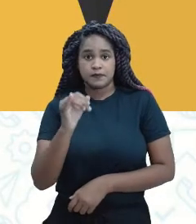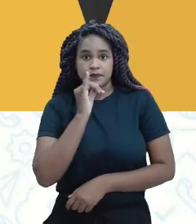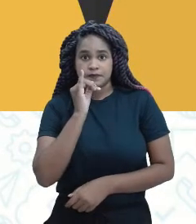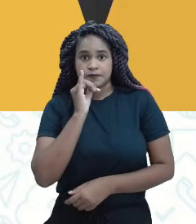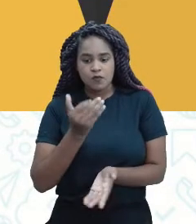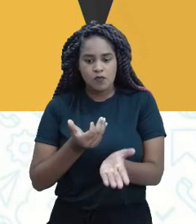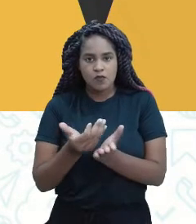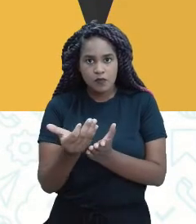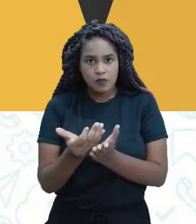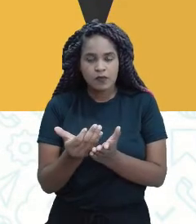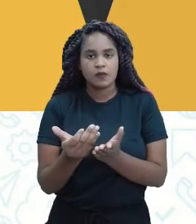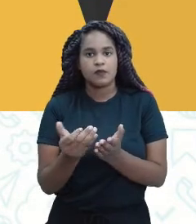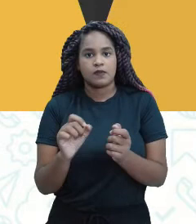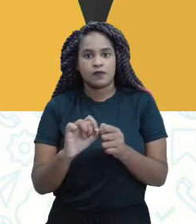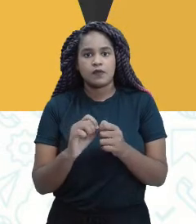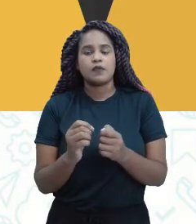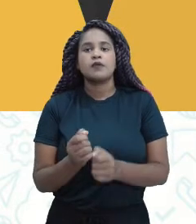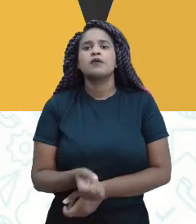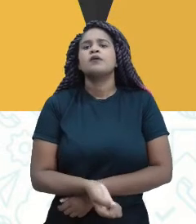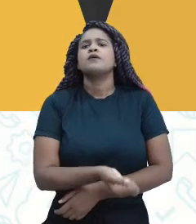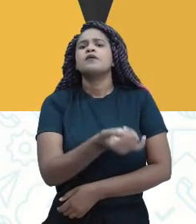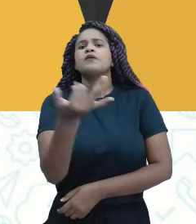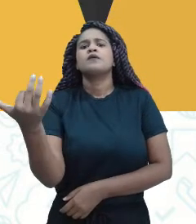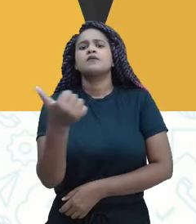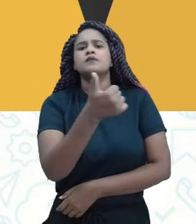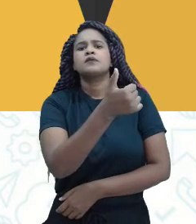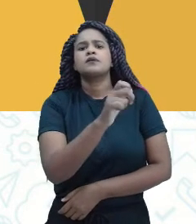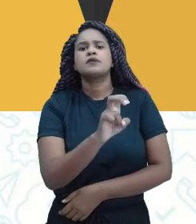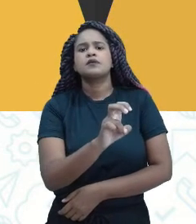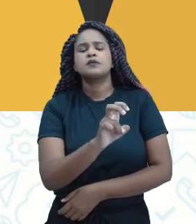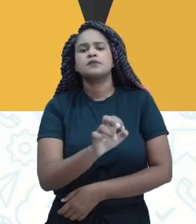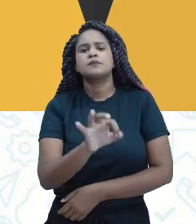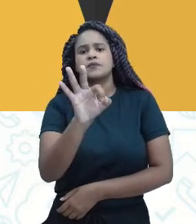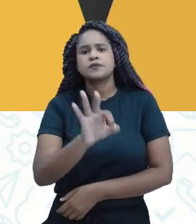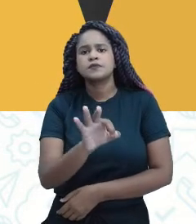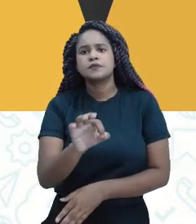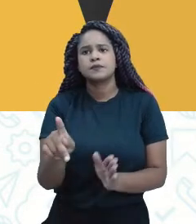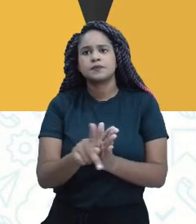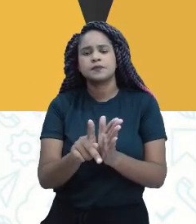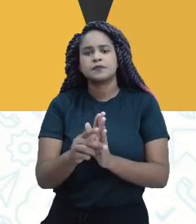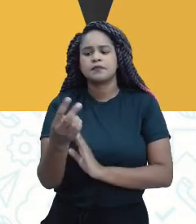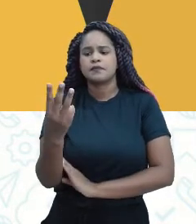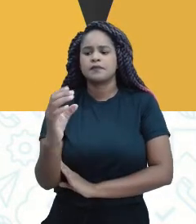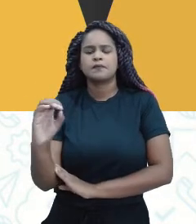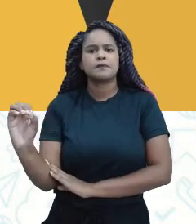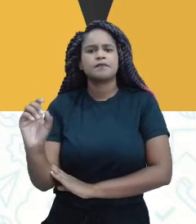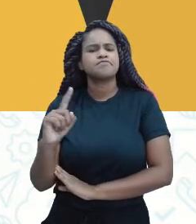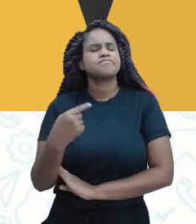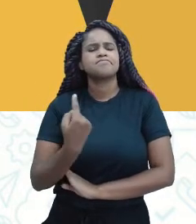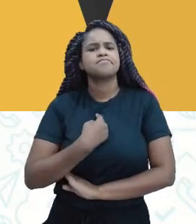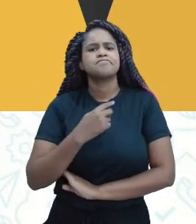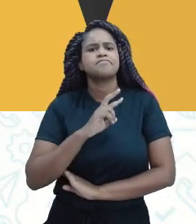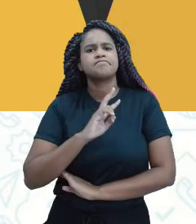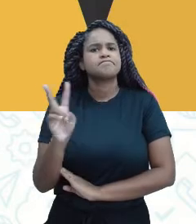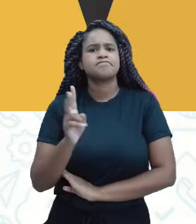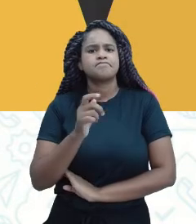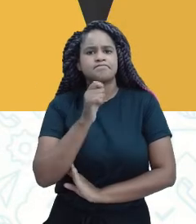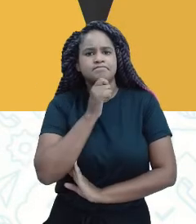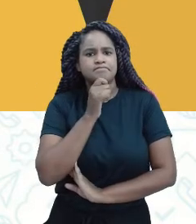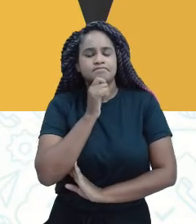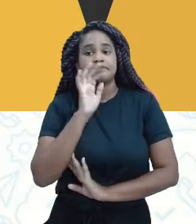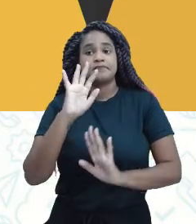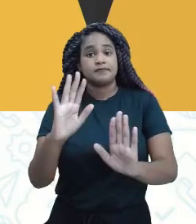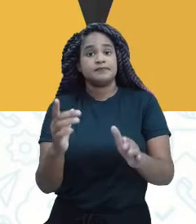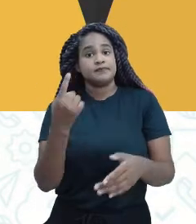a fazer o cálculo, perguntando quanto que é 15% de 300. A gente não viu até agora a relação sobre isso. Eu vou